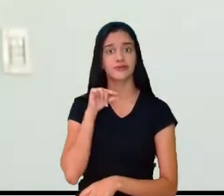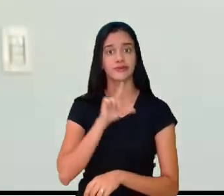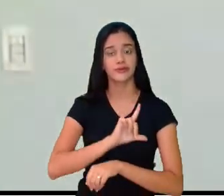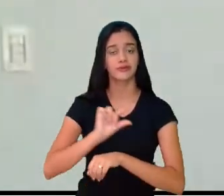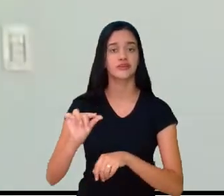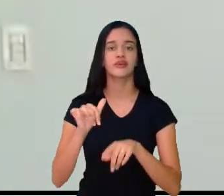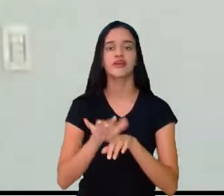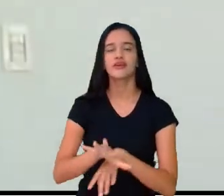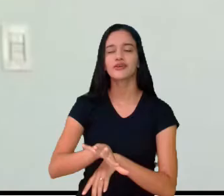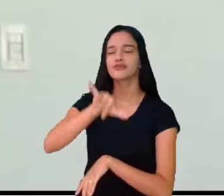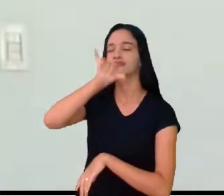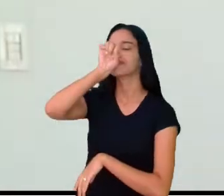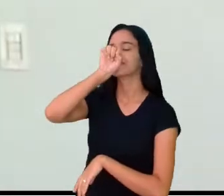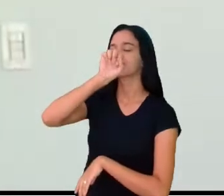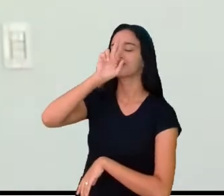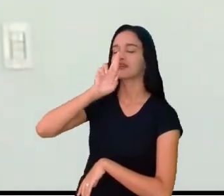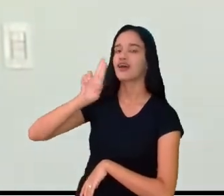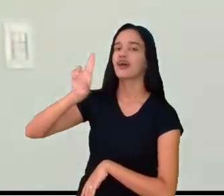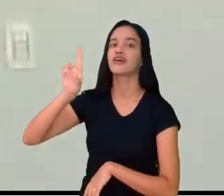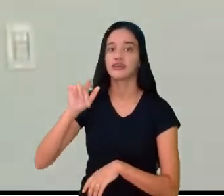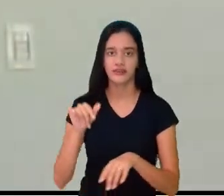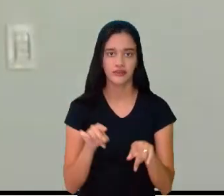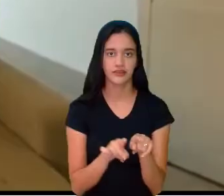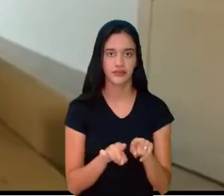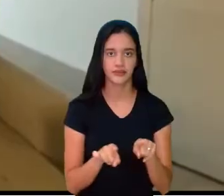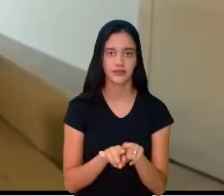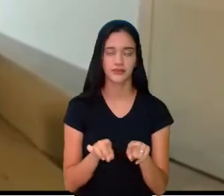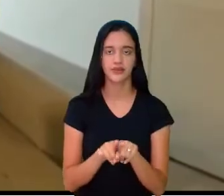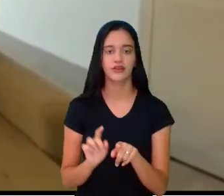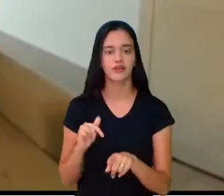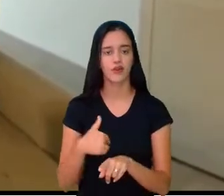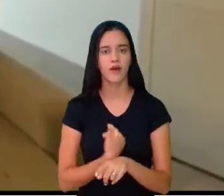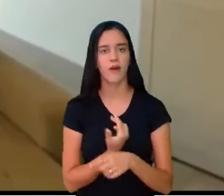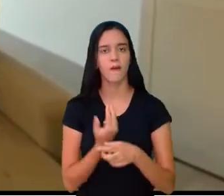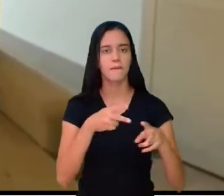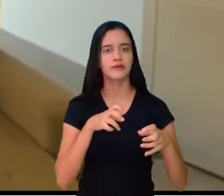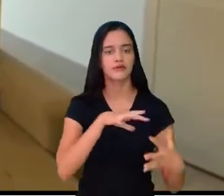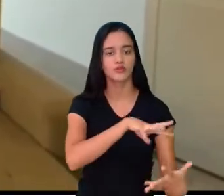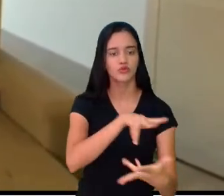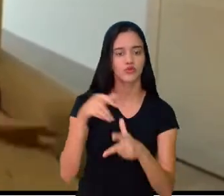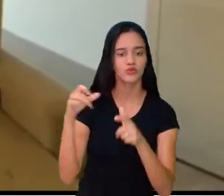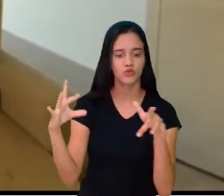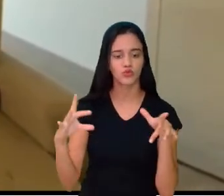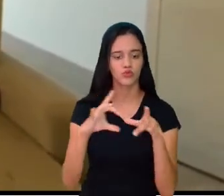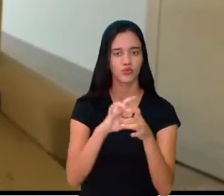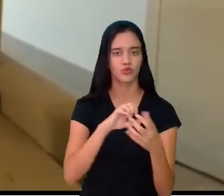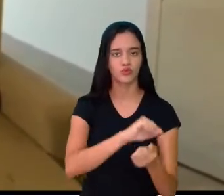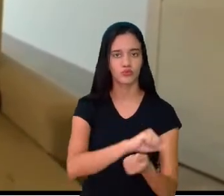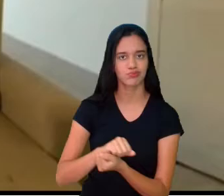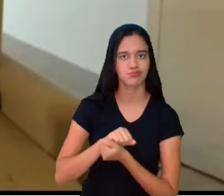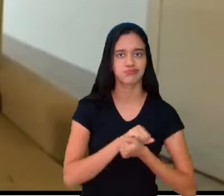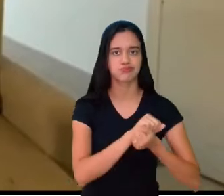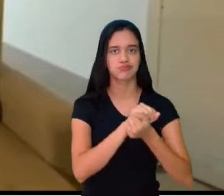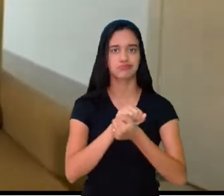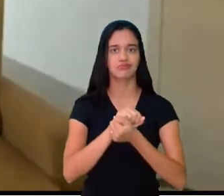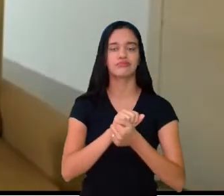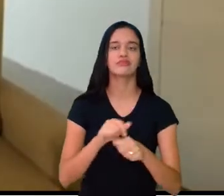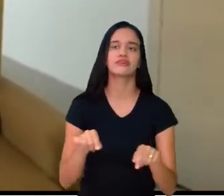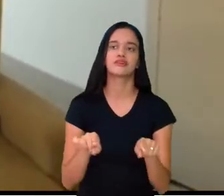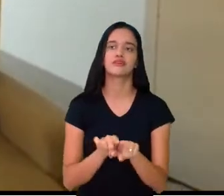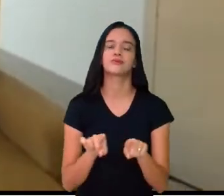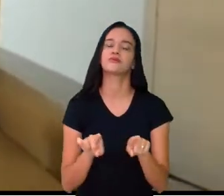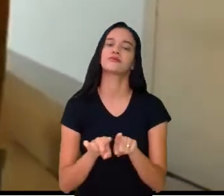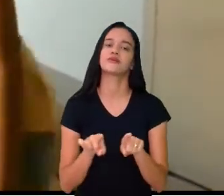de respirar ar fresco. Percebemos que o mundo inteiro está junto, unido, contra uma